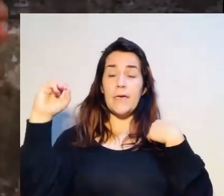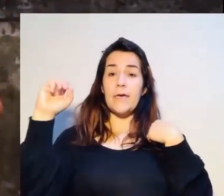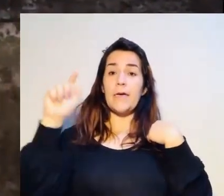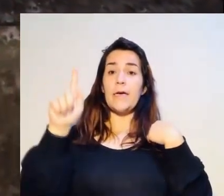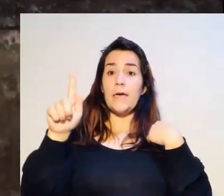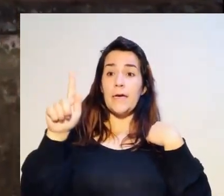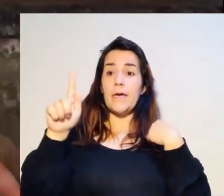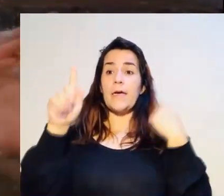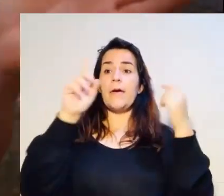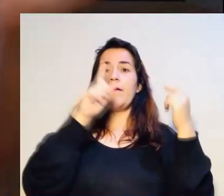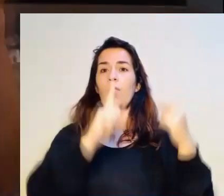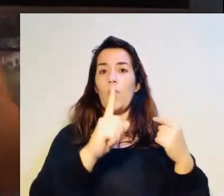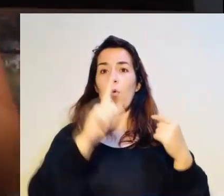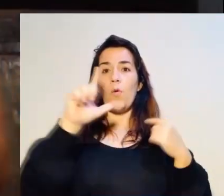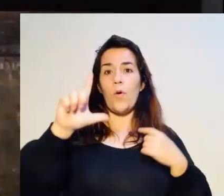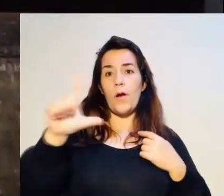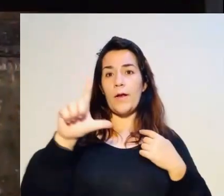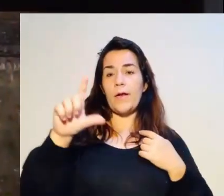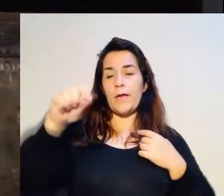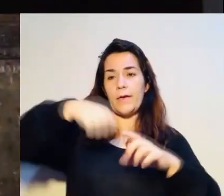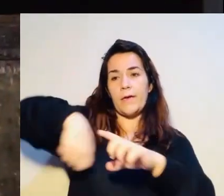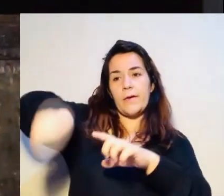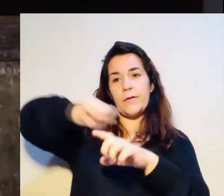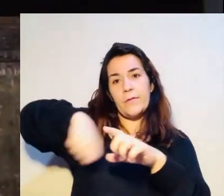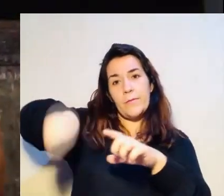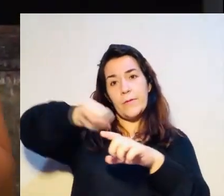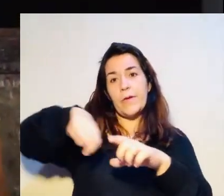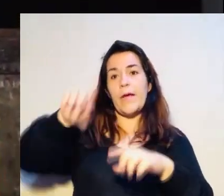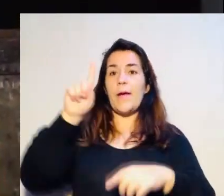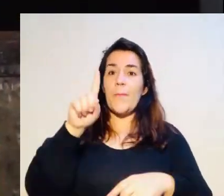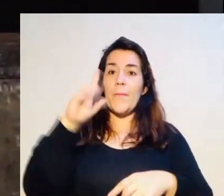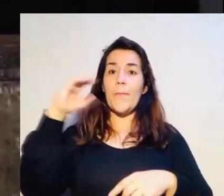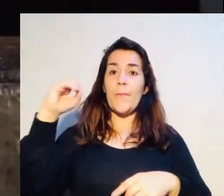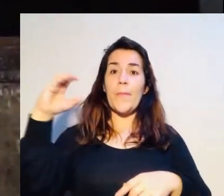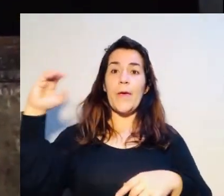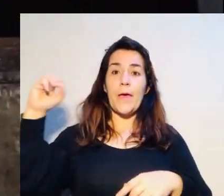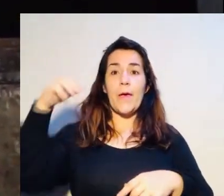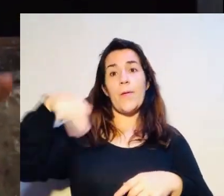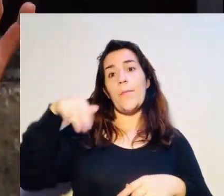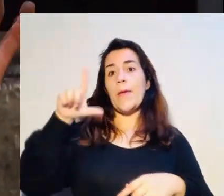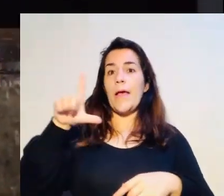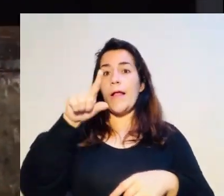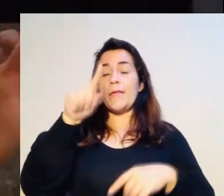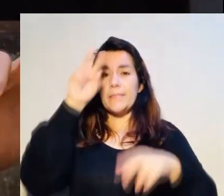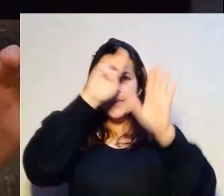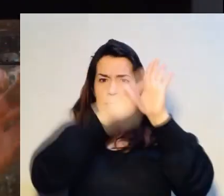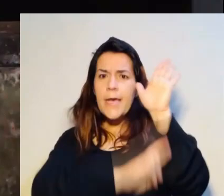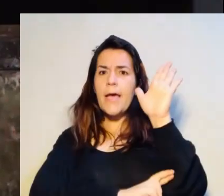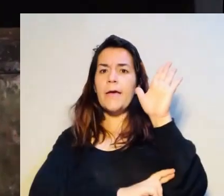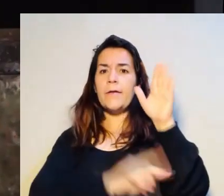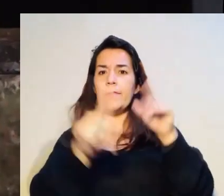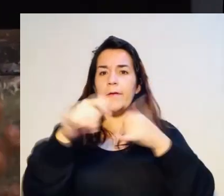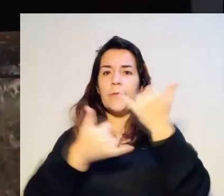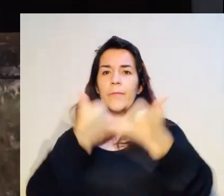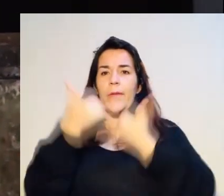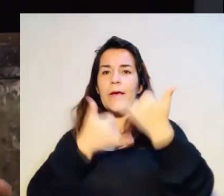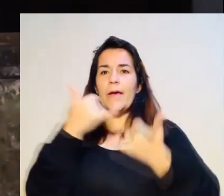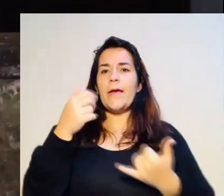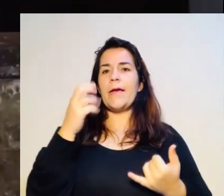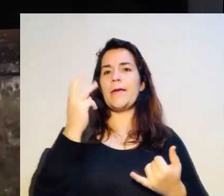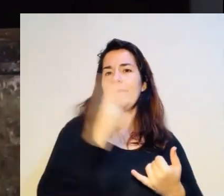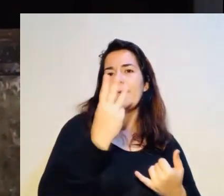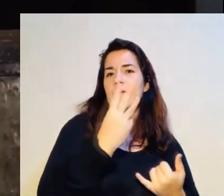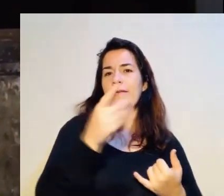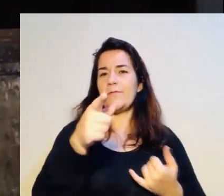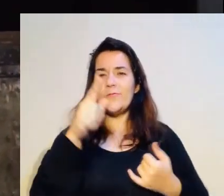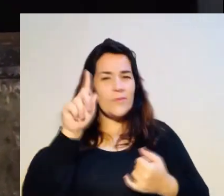da erva que for para 1 litro de solução, ou seja, 1000 ml. Coloca essa regrinha e depois vai brincando com regrinha